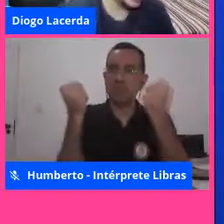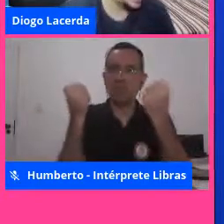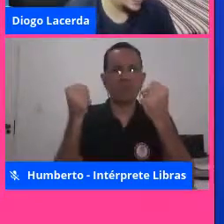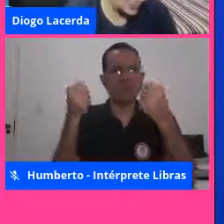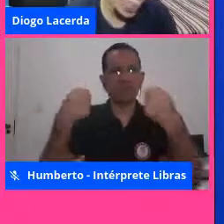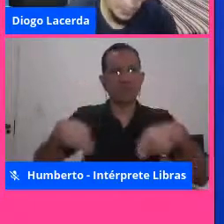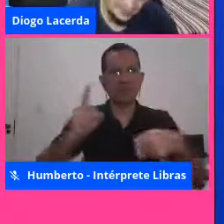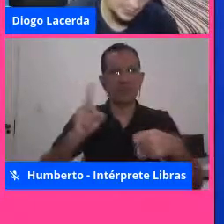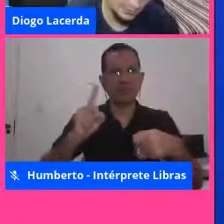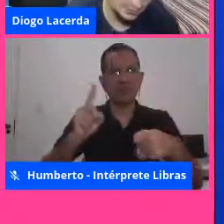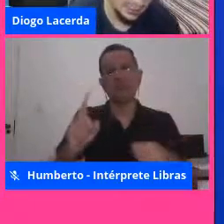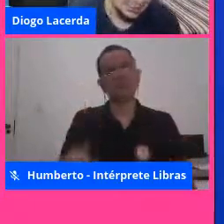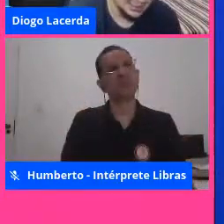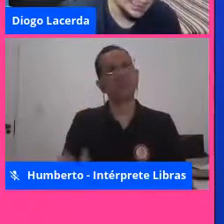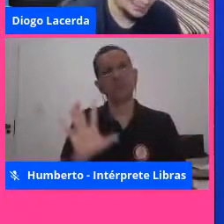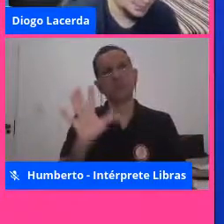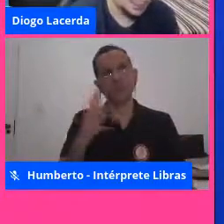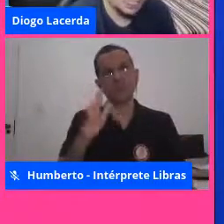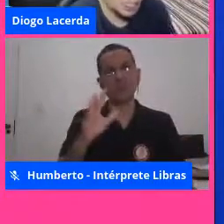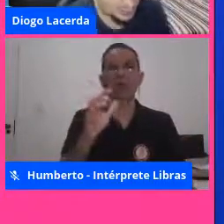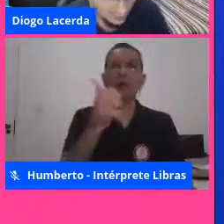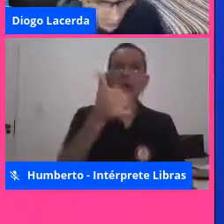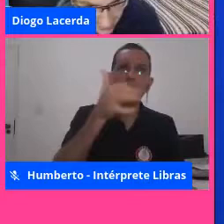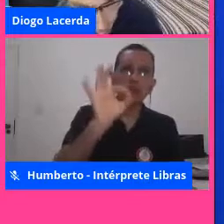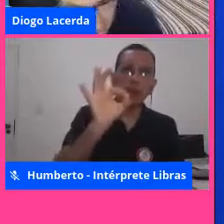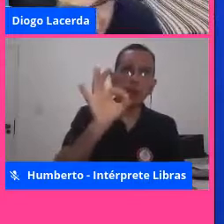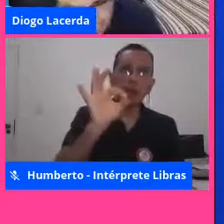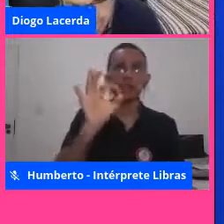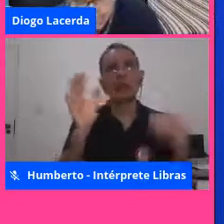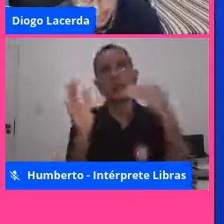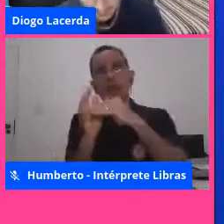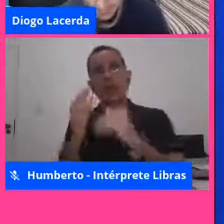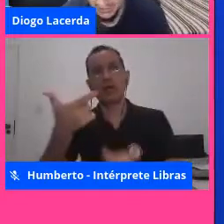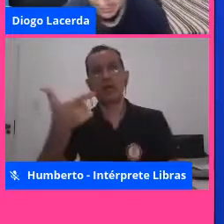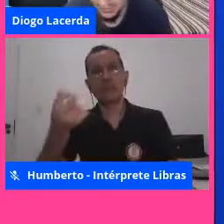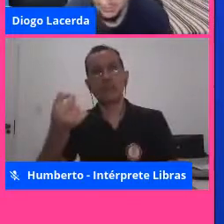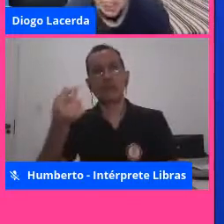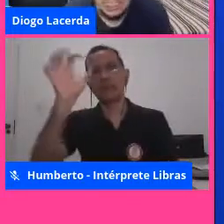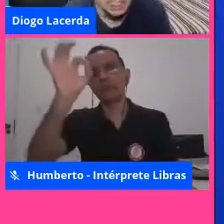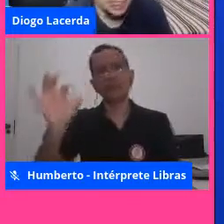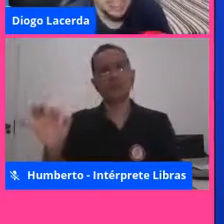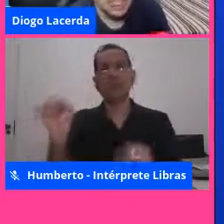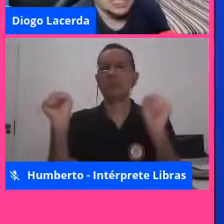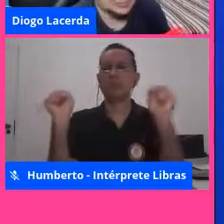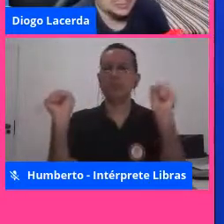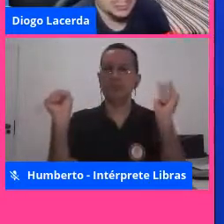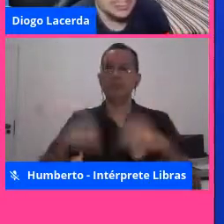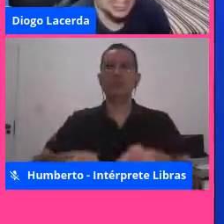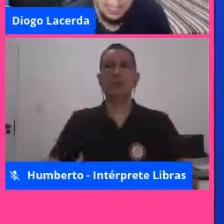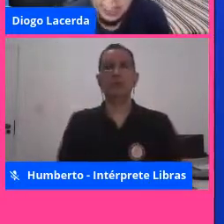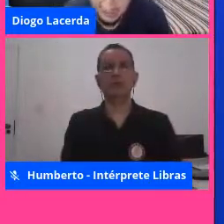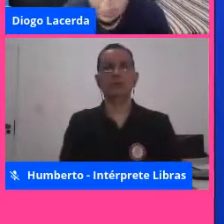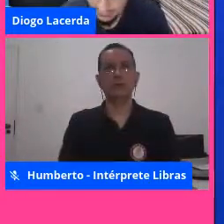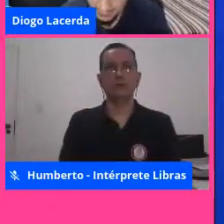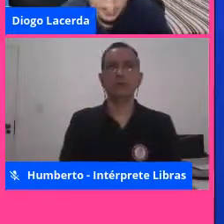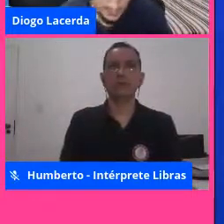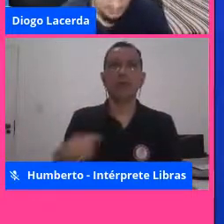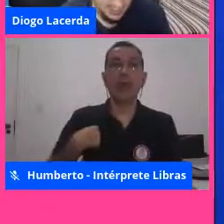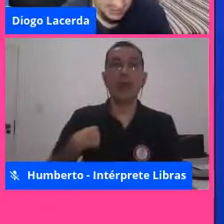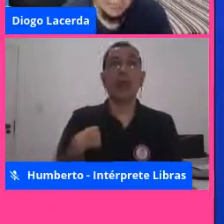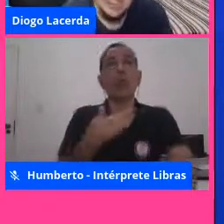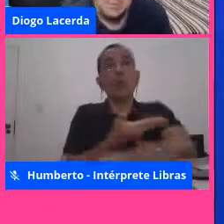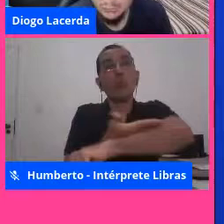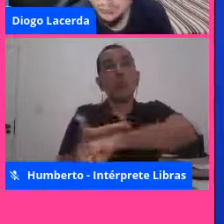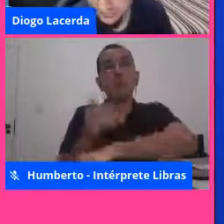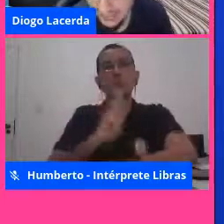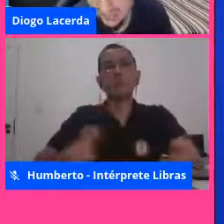a 20%. Nesses protetores faciais, especificamente, eu trabalho com enfio de 10%,